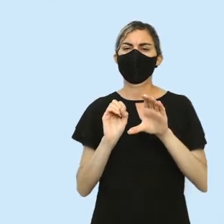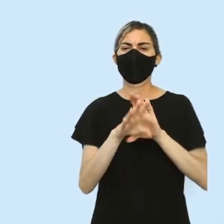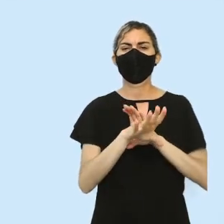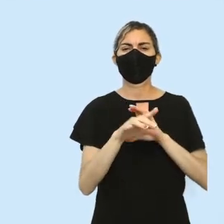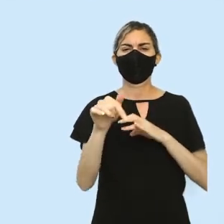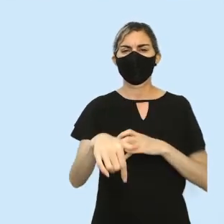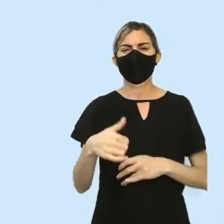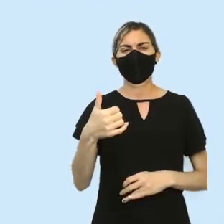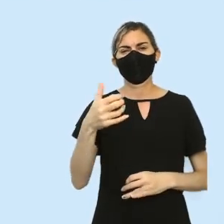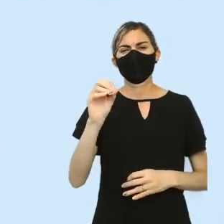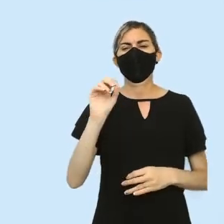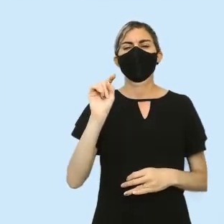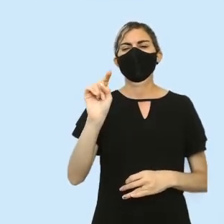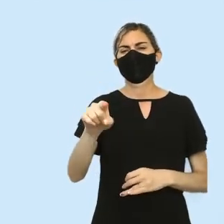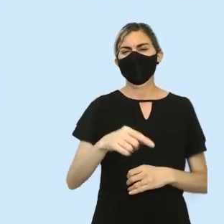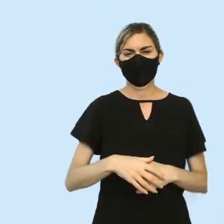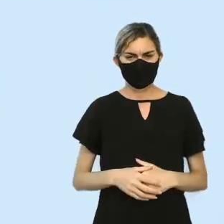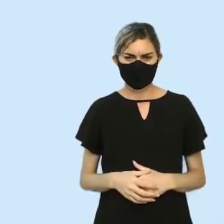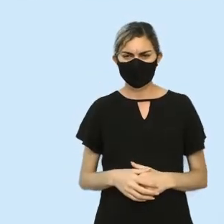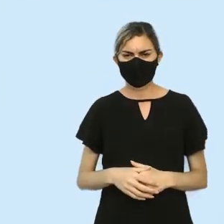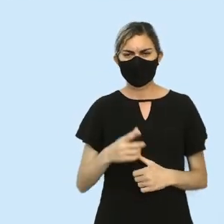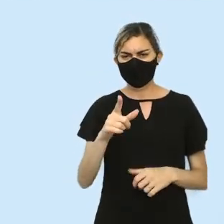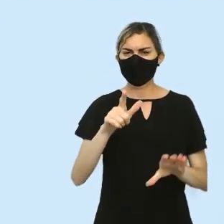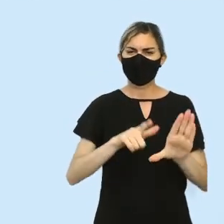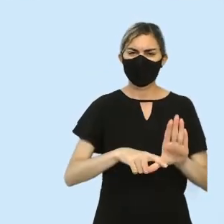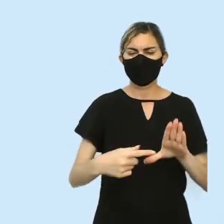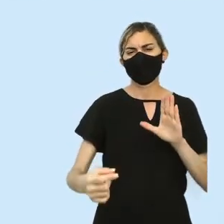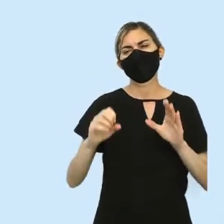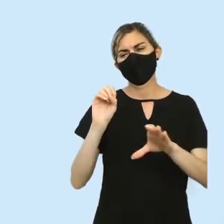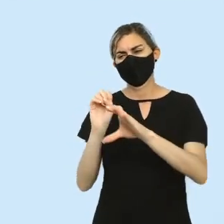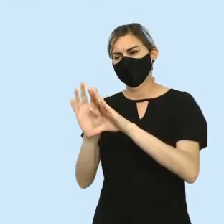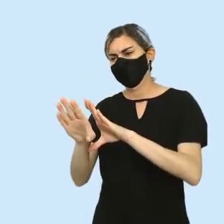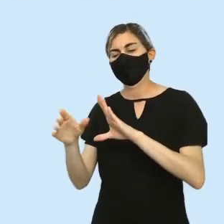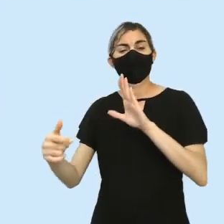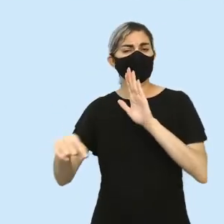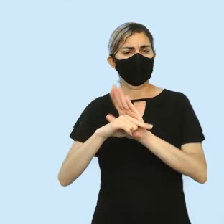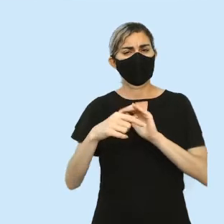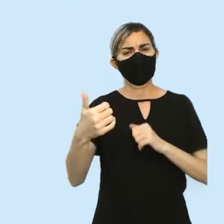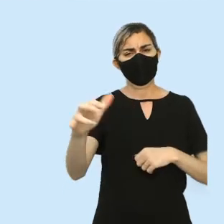aqui de 10 mil reais. Tu estava devendo 10 e depositou